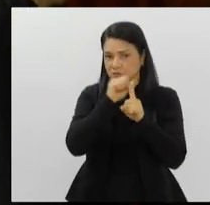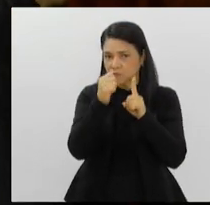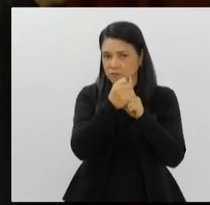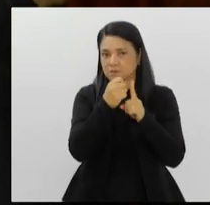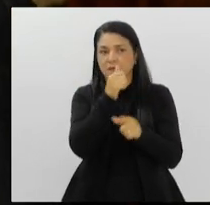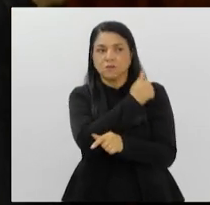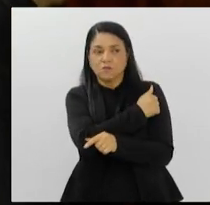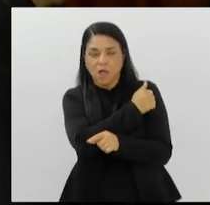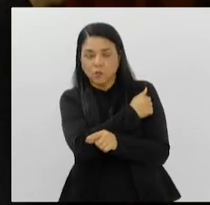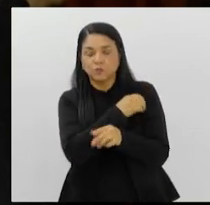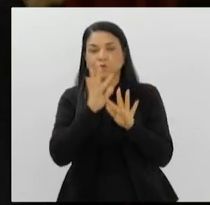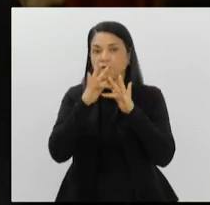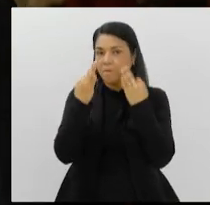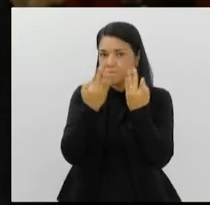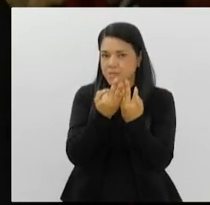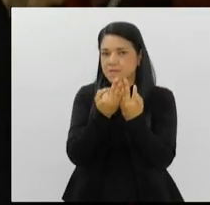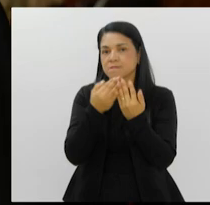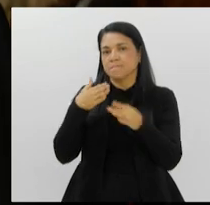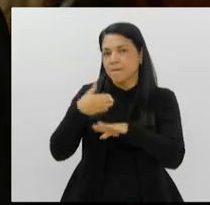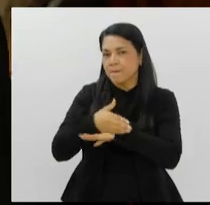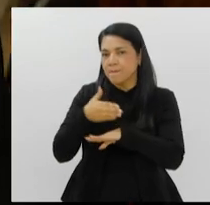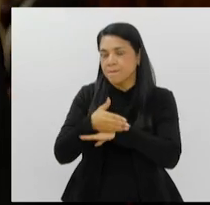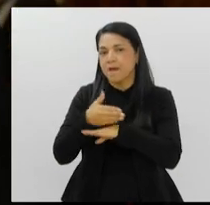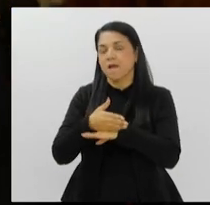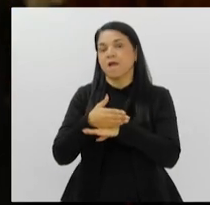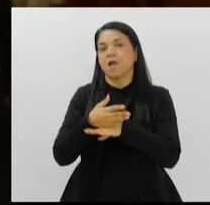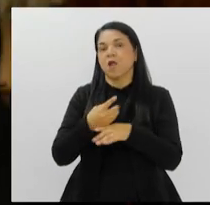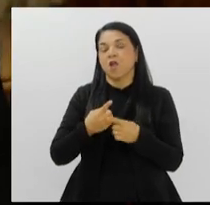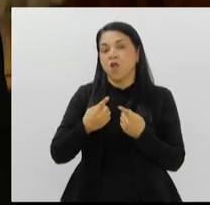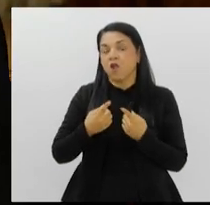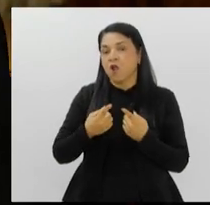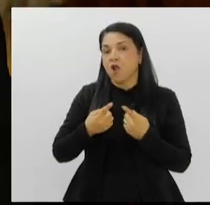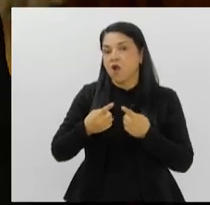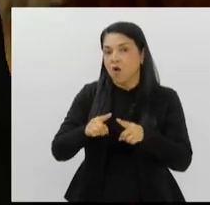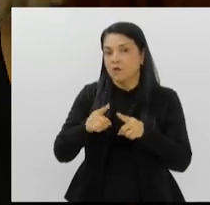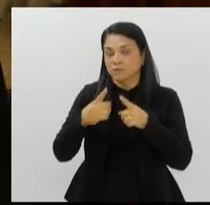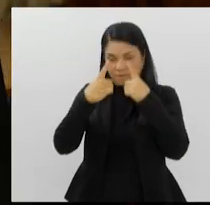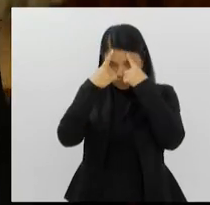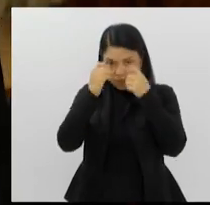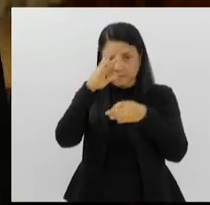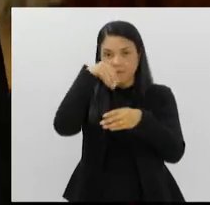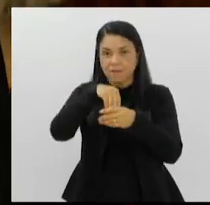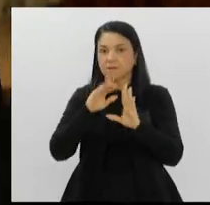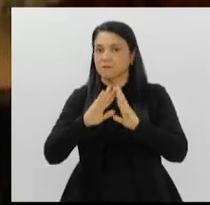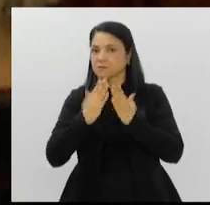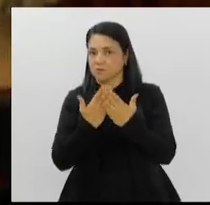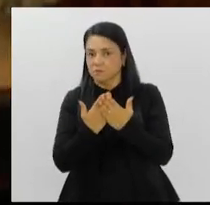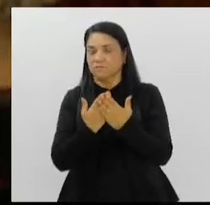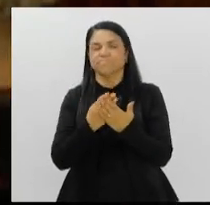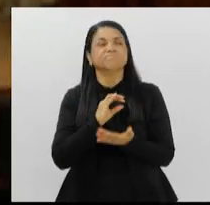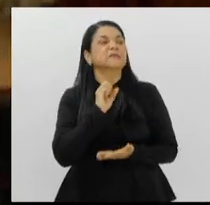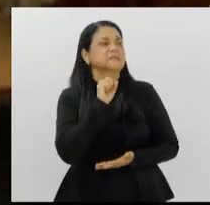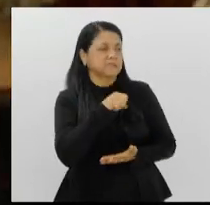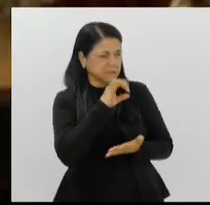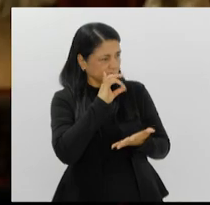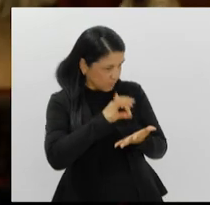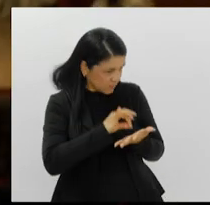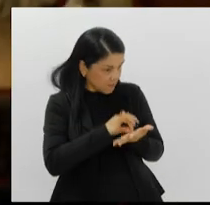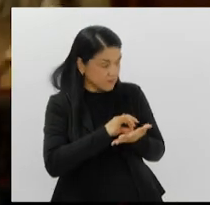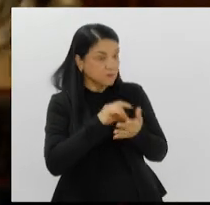dos alunos e famílias também nesse processo aí de combate e prevenção à violência no ambiente escolar. Sim, na verdade,